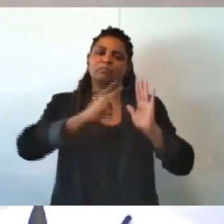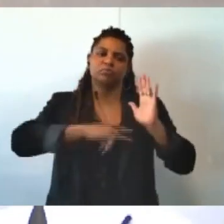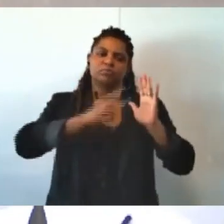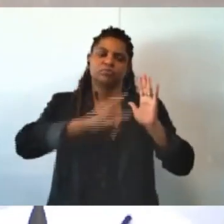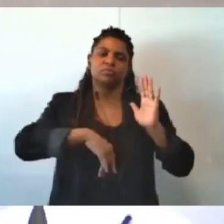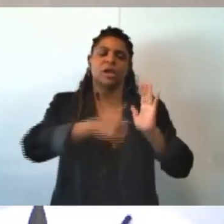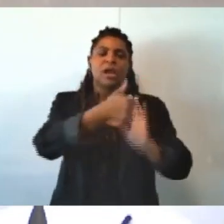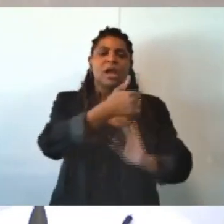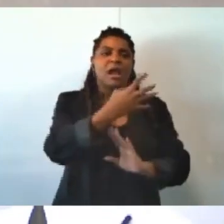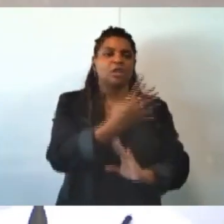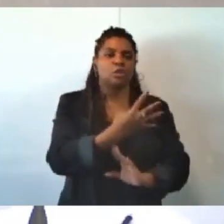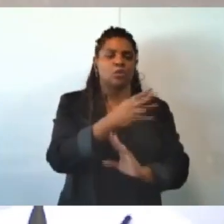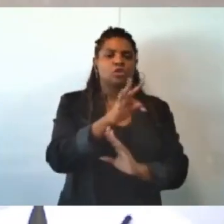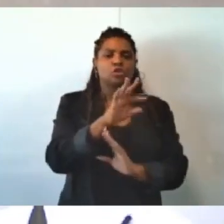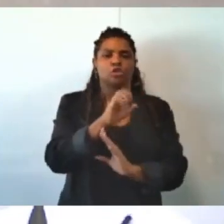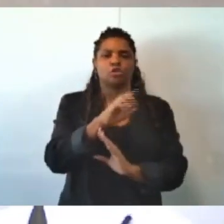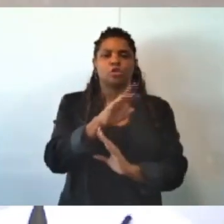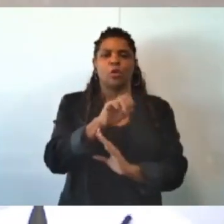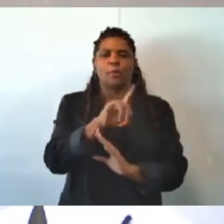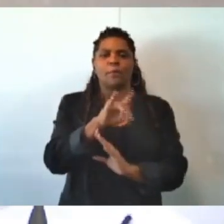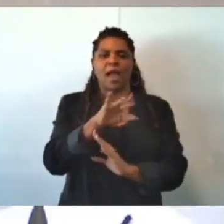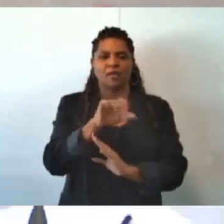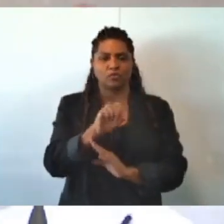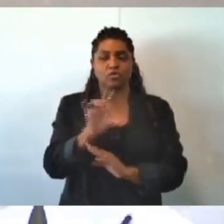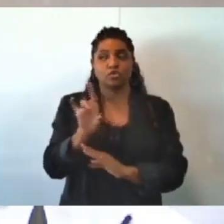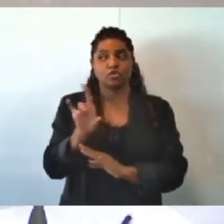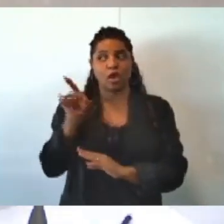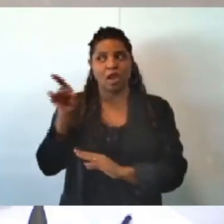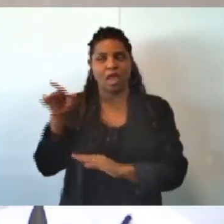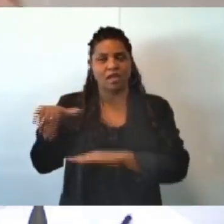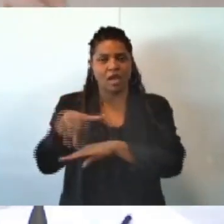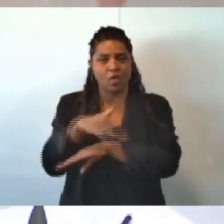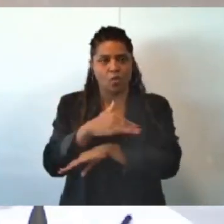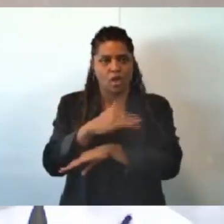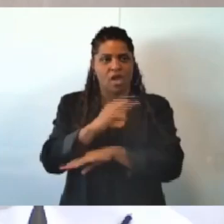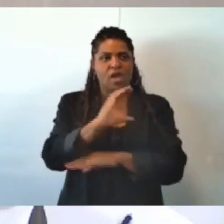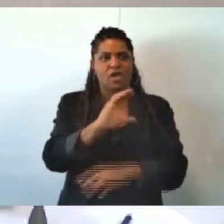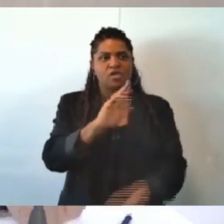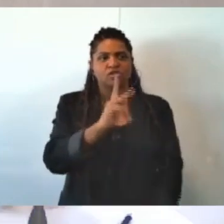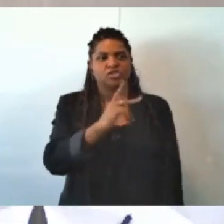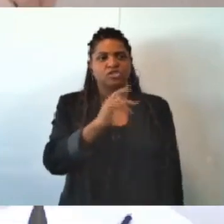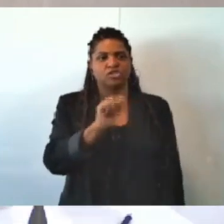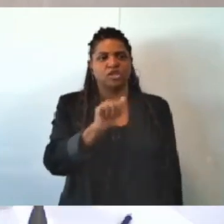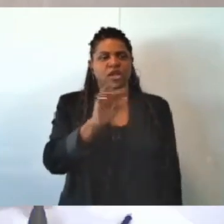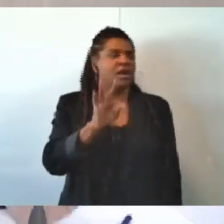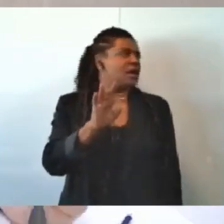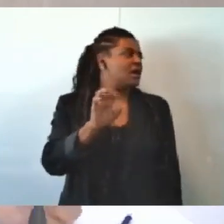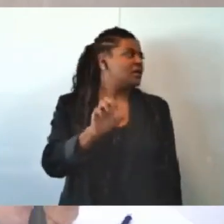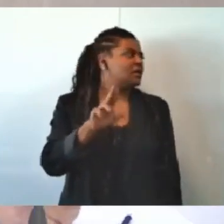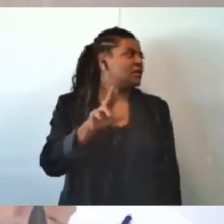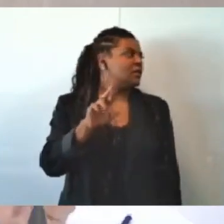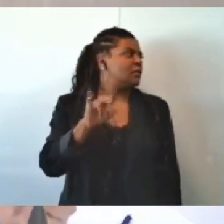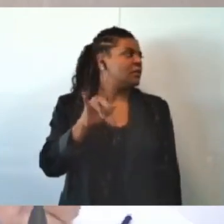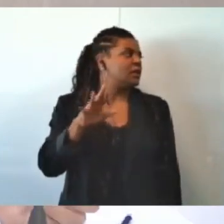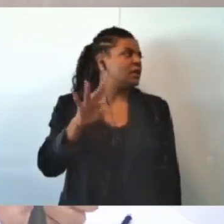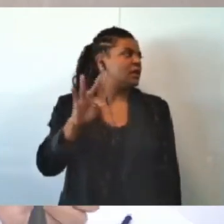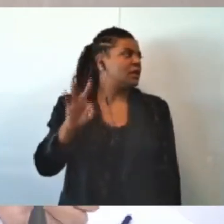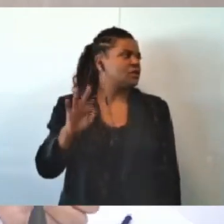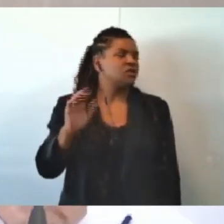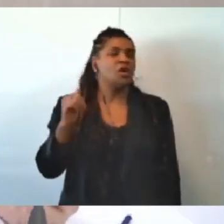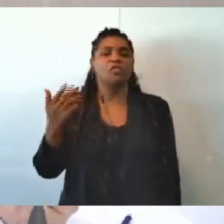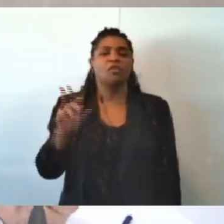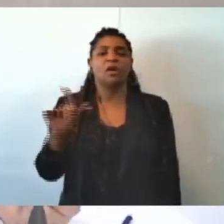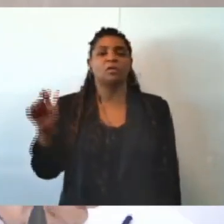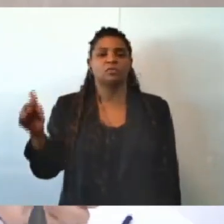tombados só na Chateaubriand, fora os outros imóveis tombados ao redor, Como ela falou, são 111